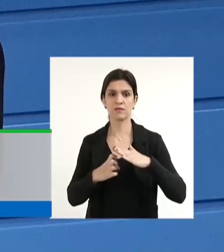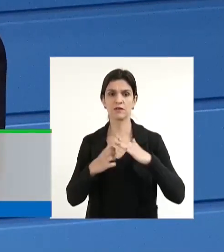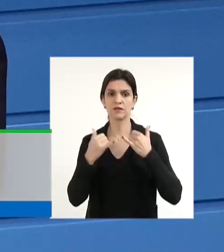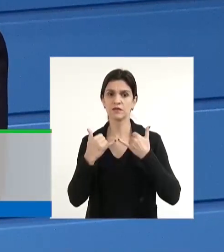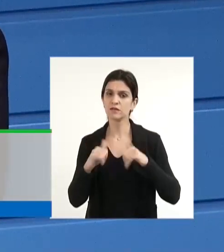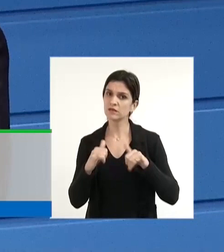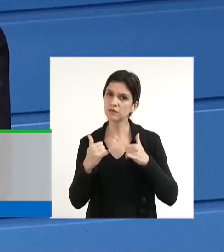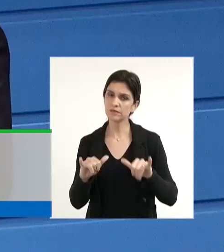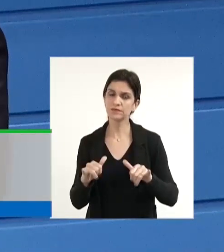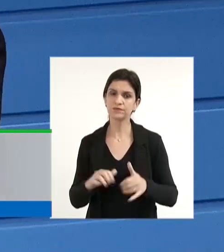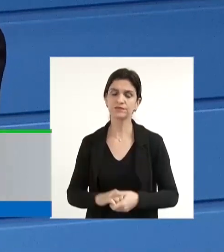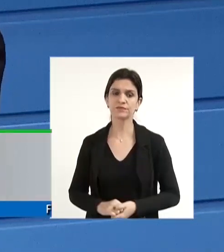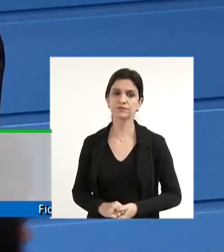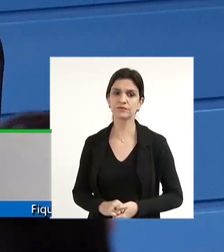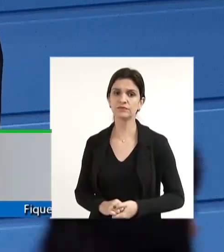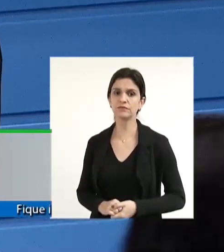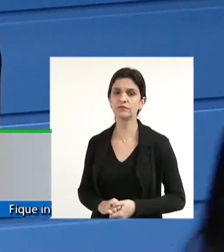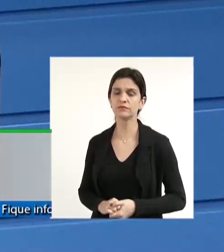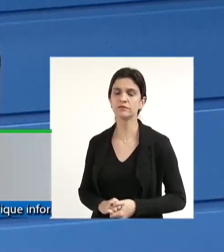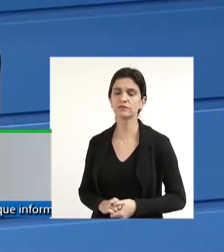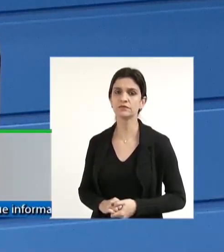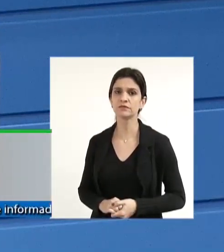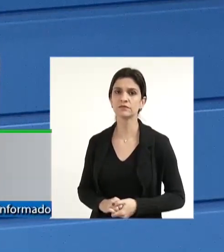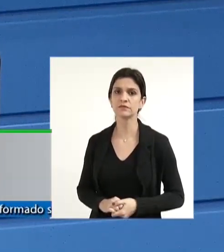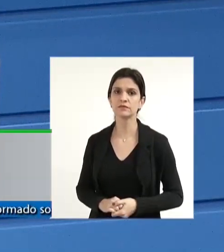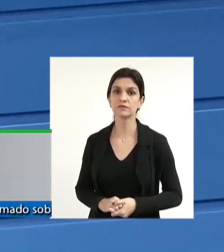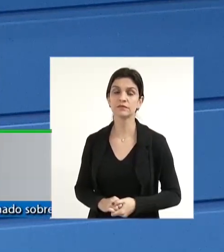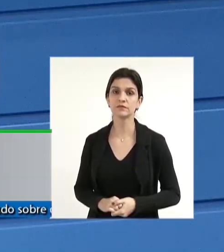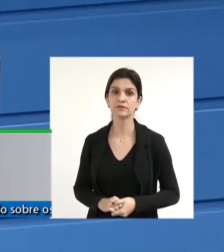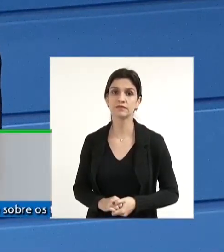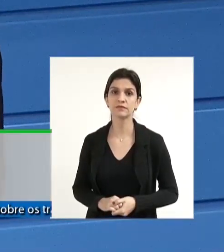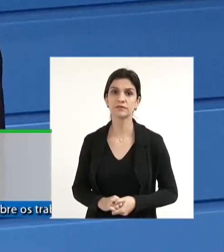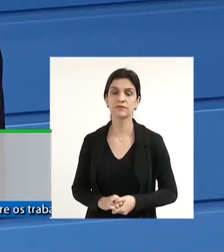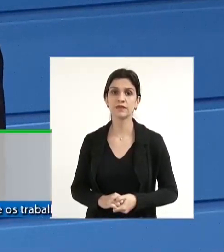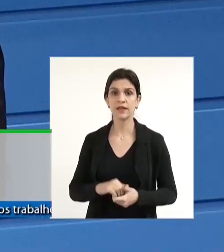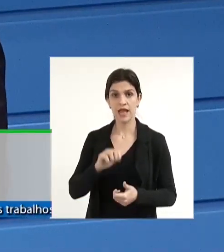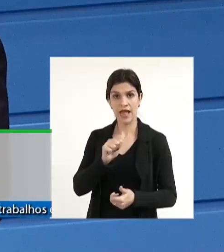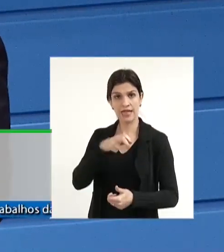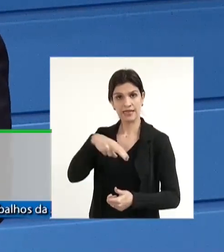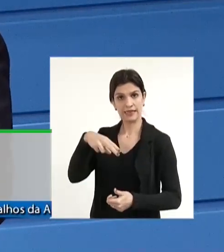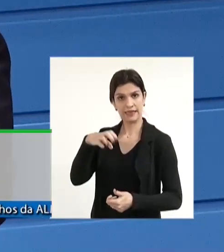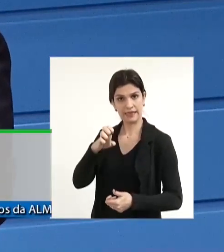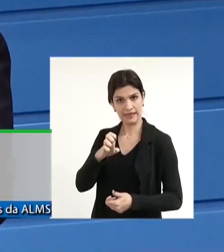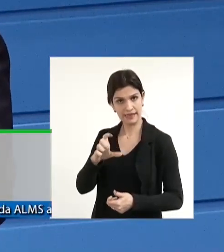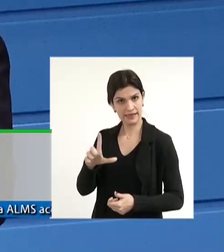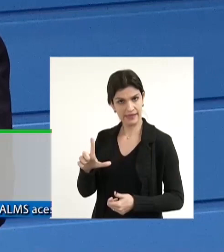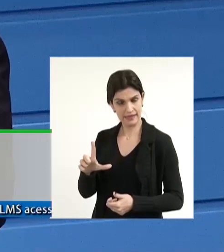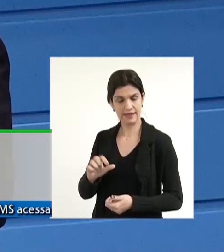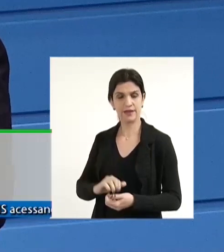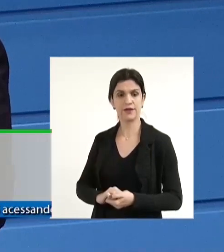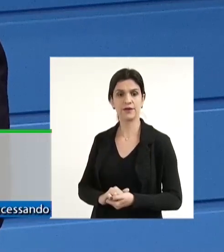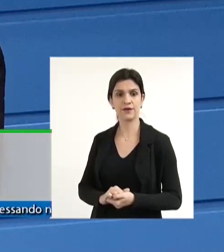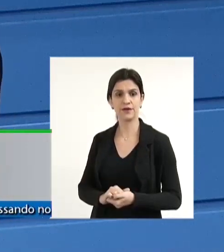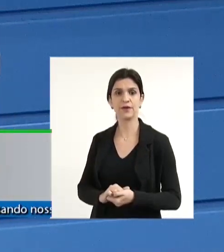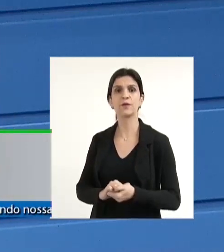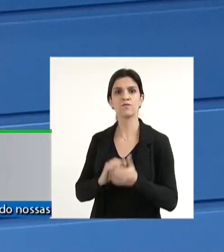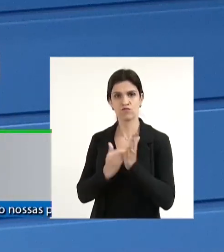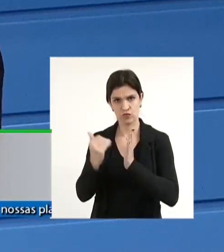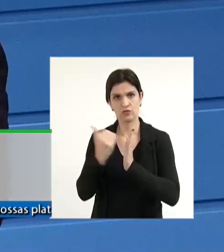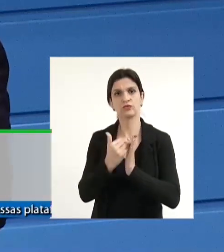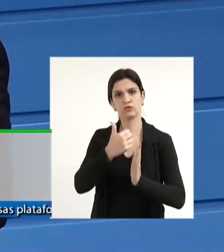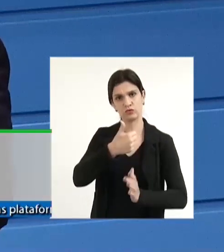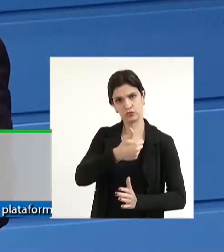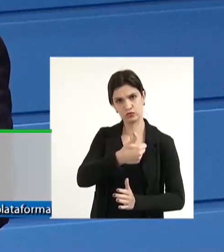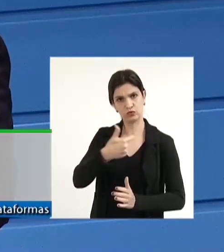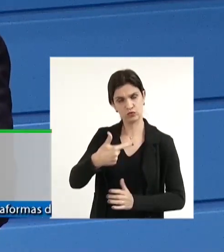vou dizer aqui que, primeiramente, a ANEEL autorizou um reajuste de 12,48%, como o